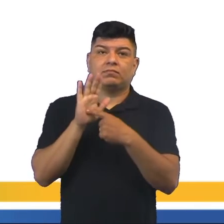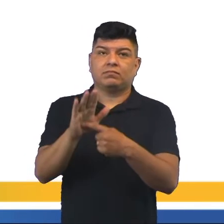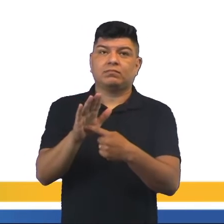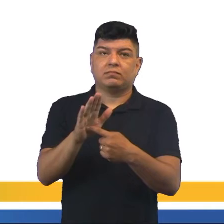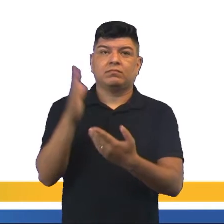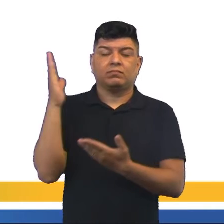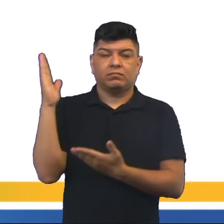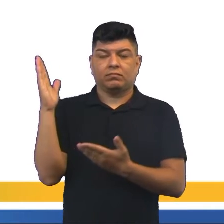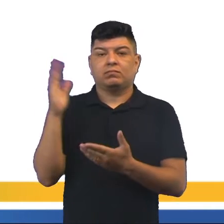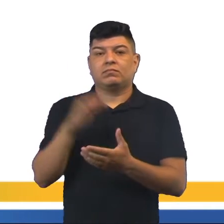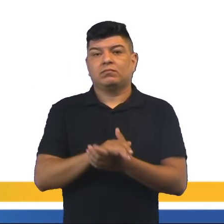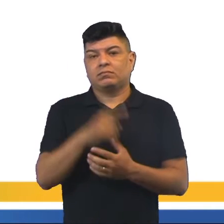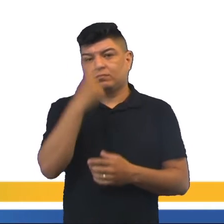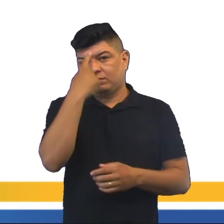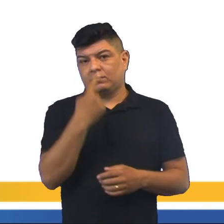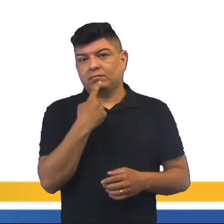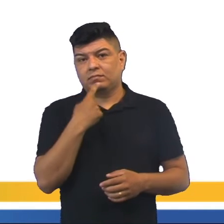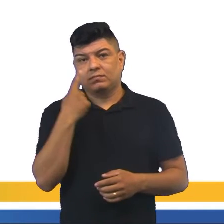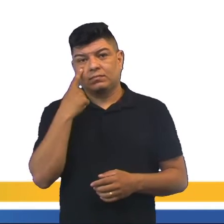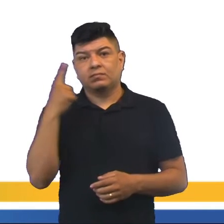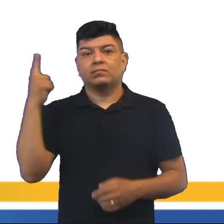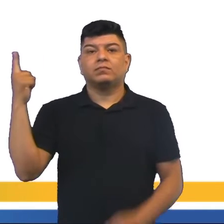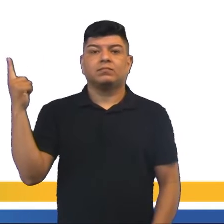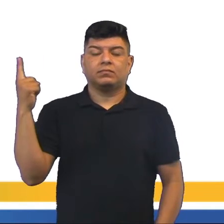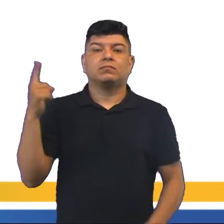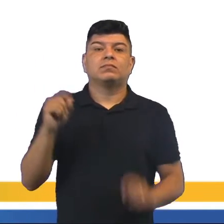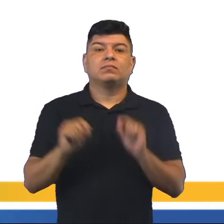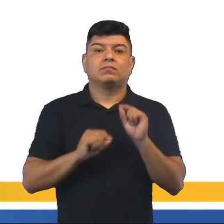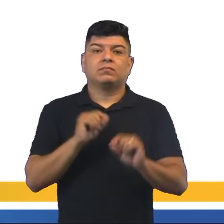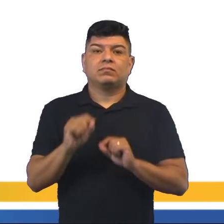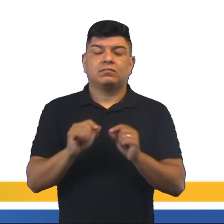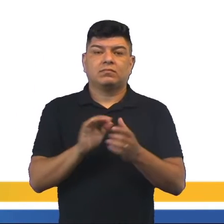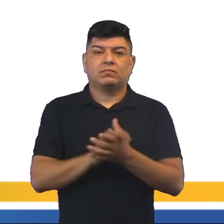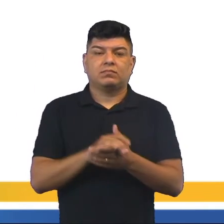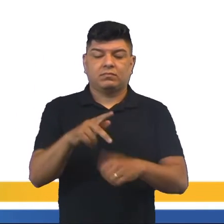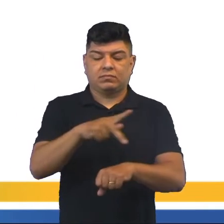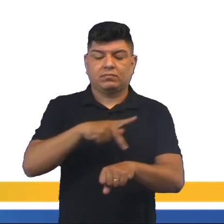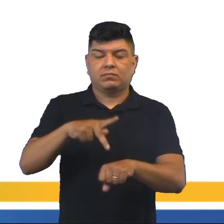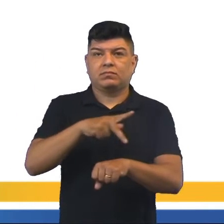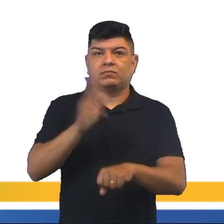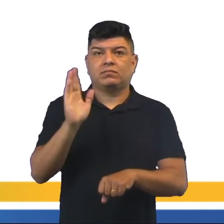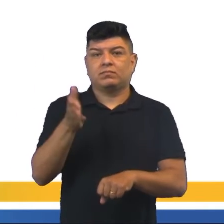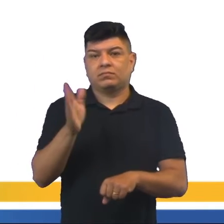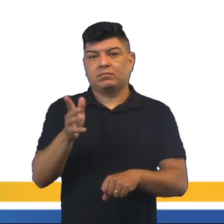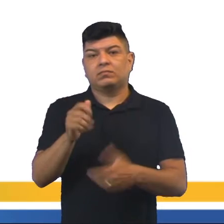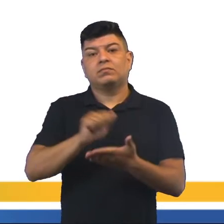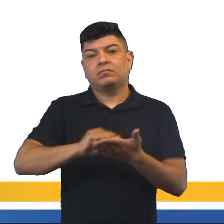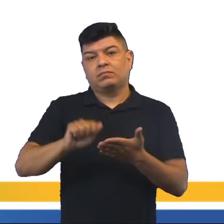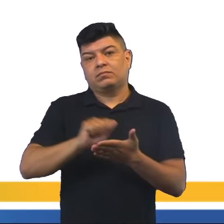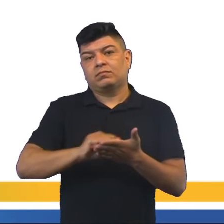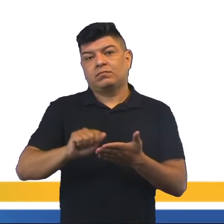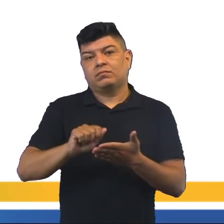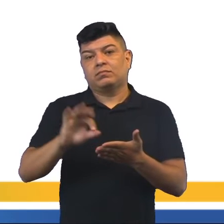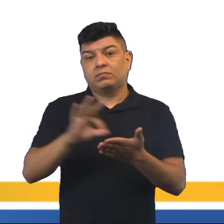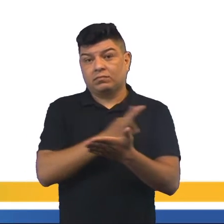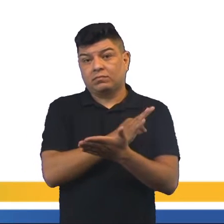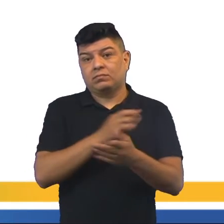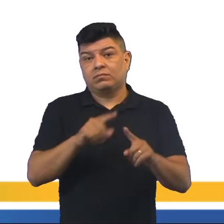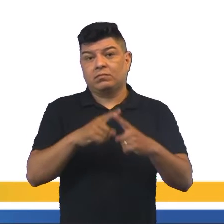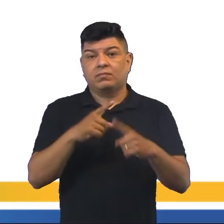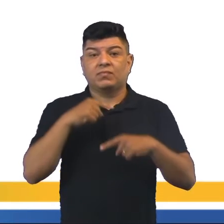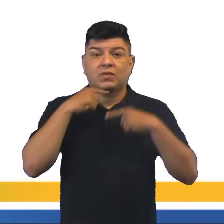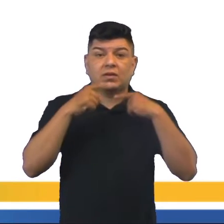aí essa imagem para vocês olharem, né? A questão dos países que assinaram, os que não assinaram, os que estão ainda